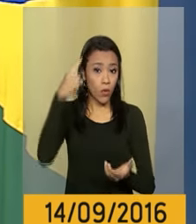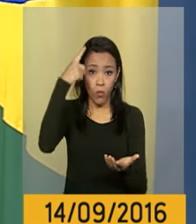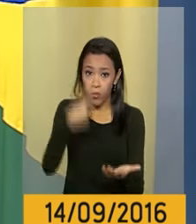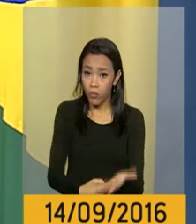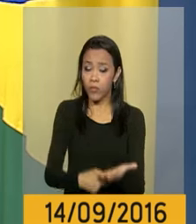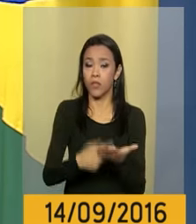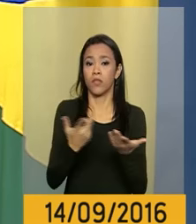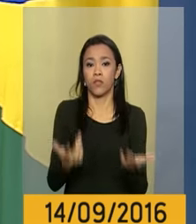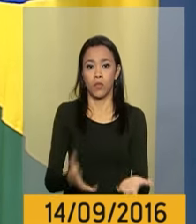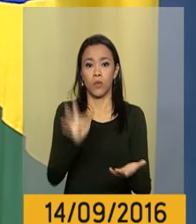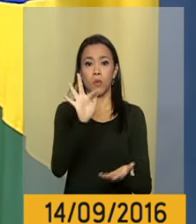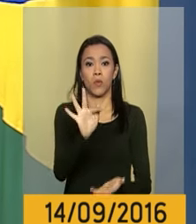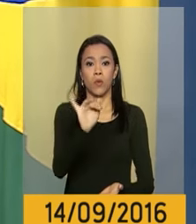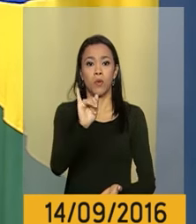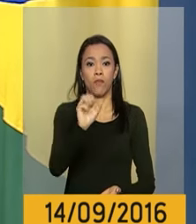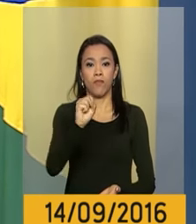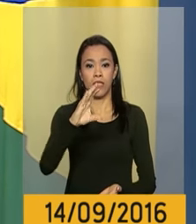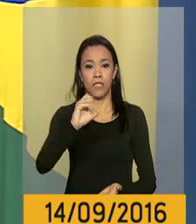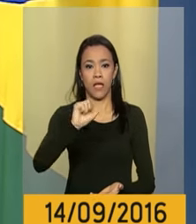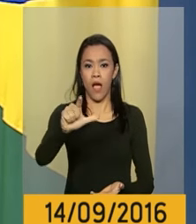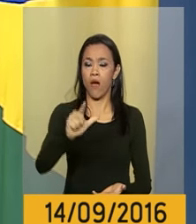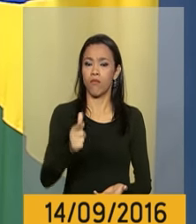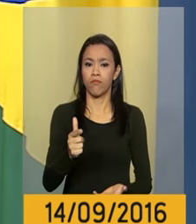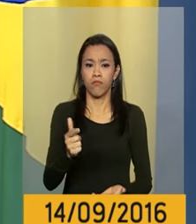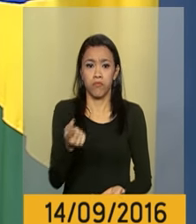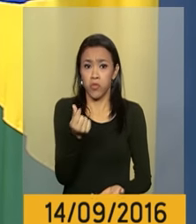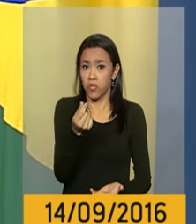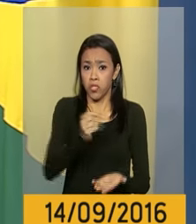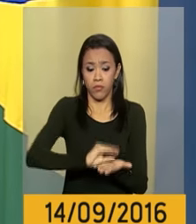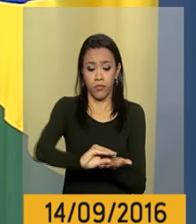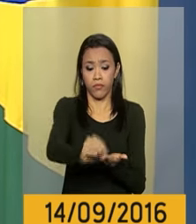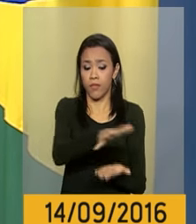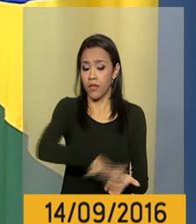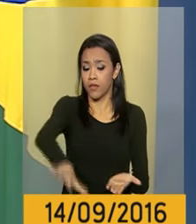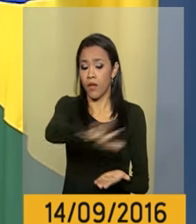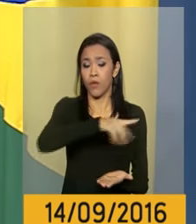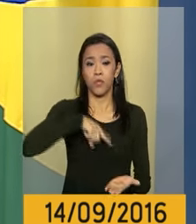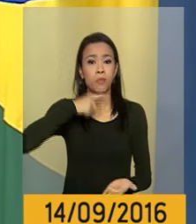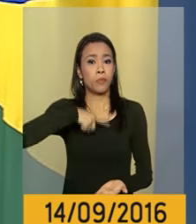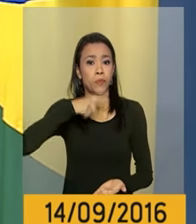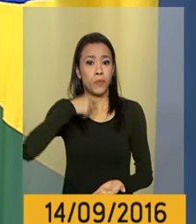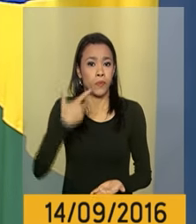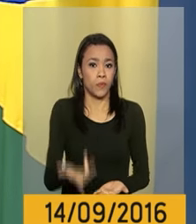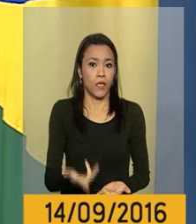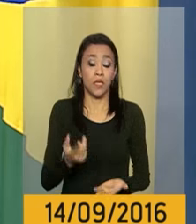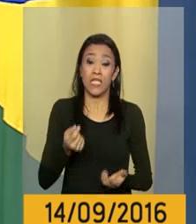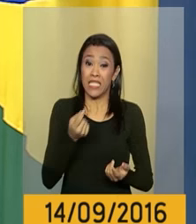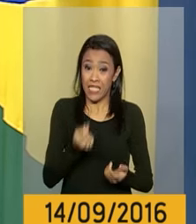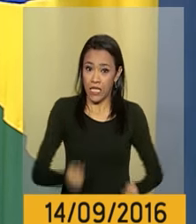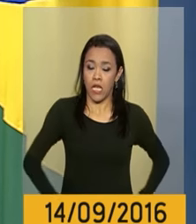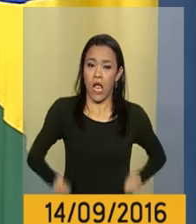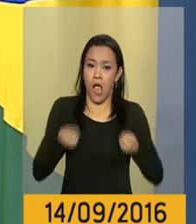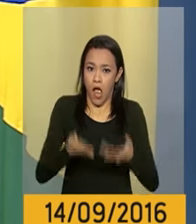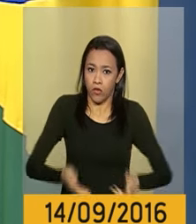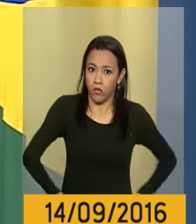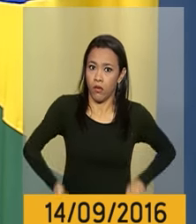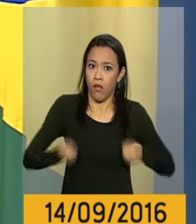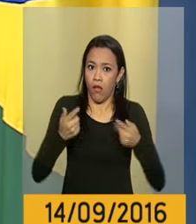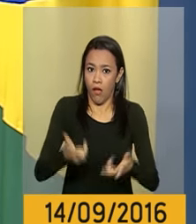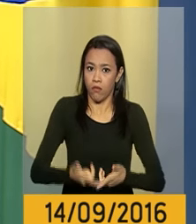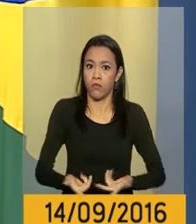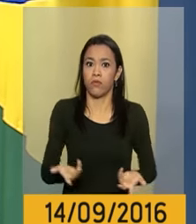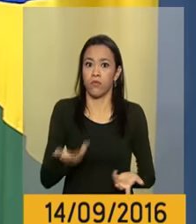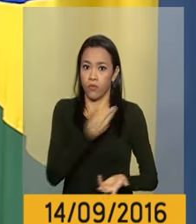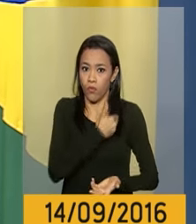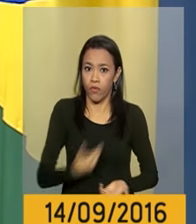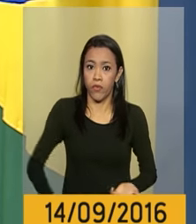a saúde não tem viabilidade financeira. Sem uma política de gastos públicos sustentável,